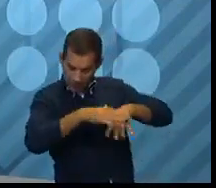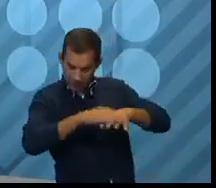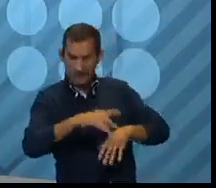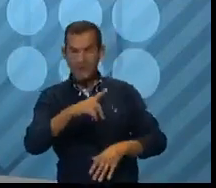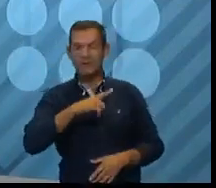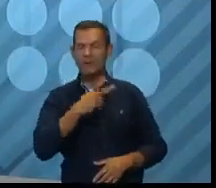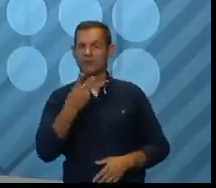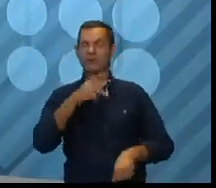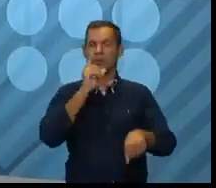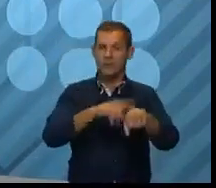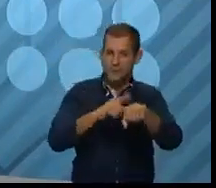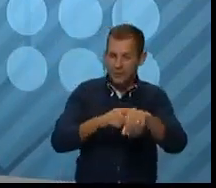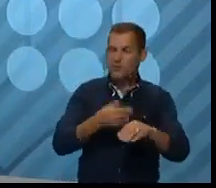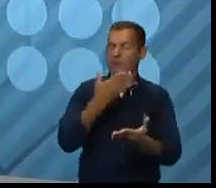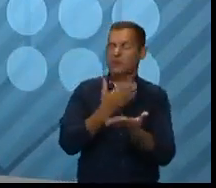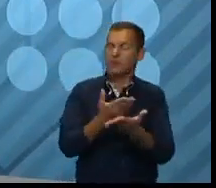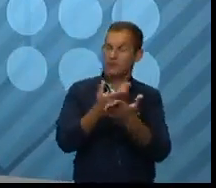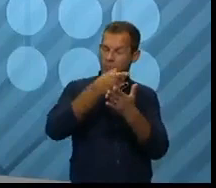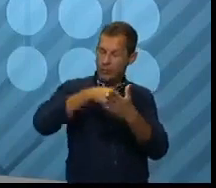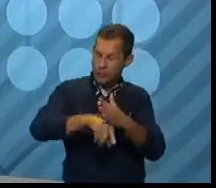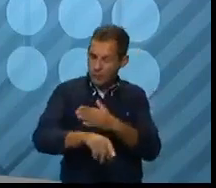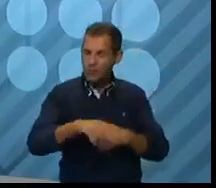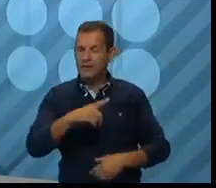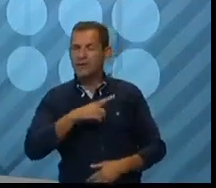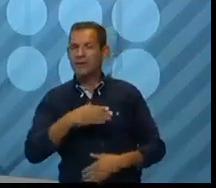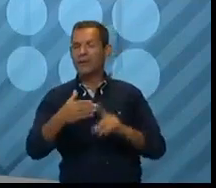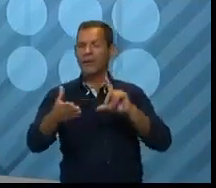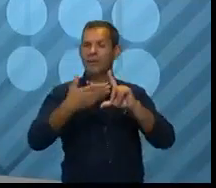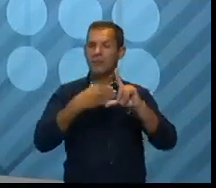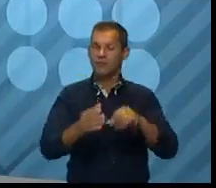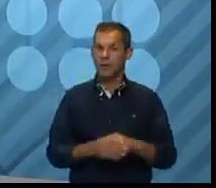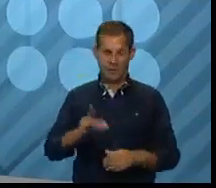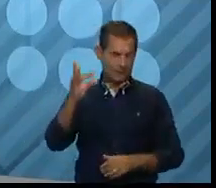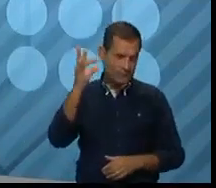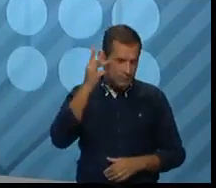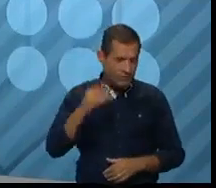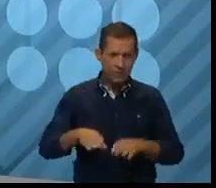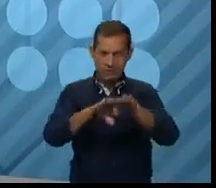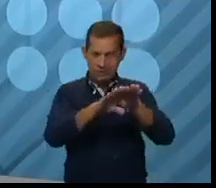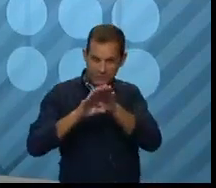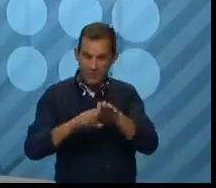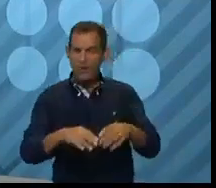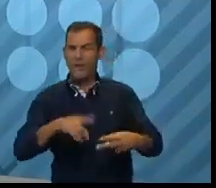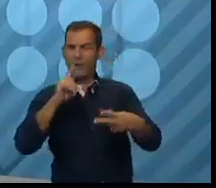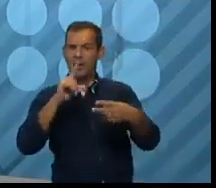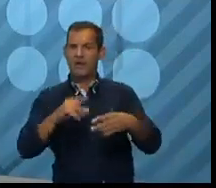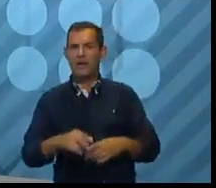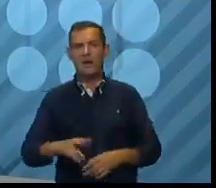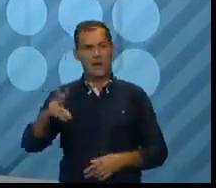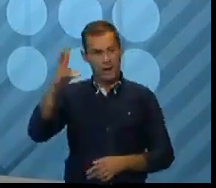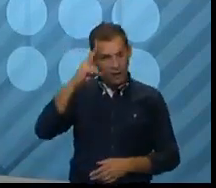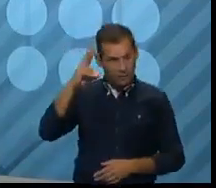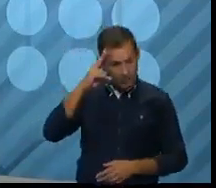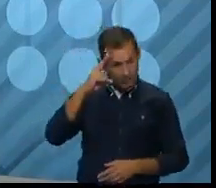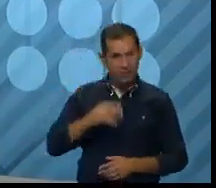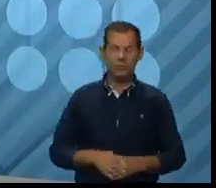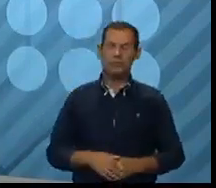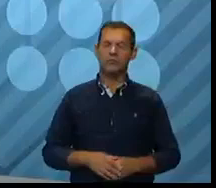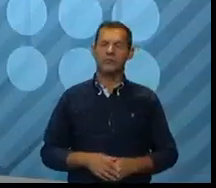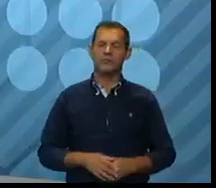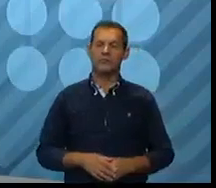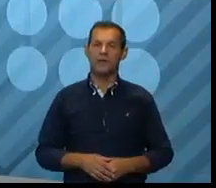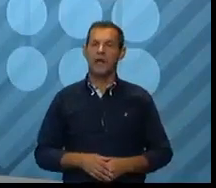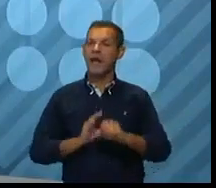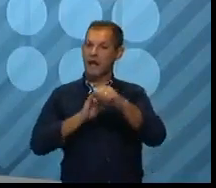Nós temos dois momentos desses estudos continuados. Nós temos aulas ao vivo de nivelamento às segundas-feiras, no